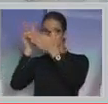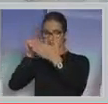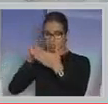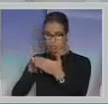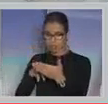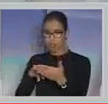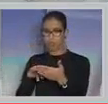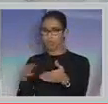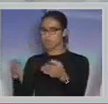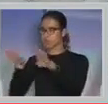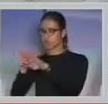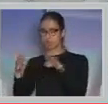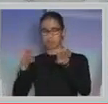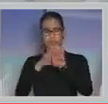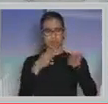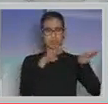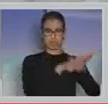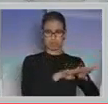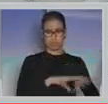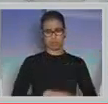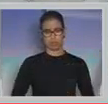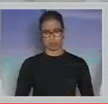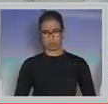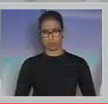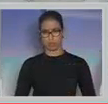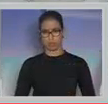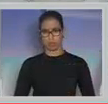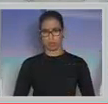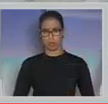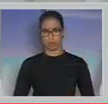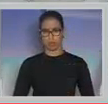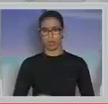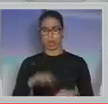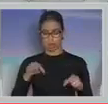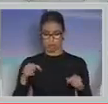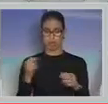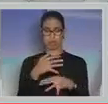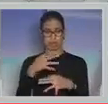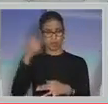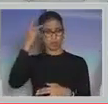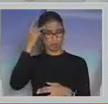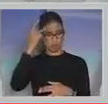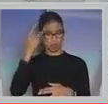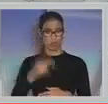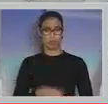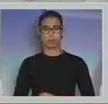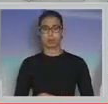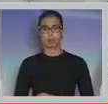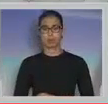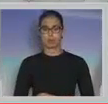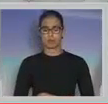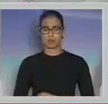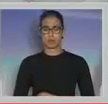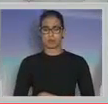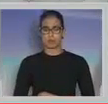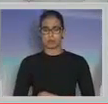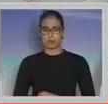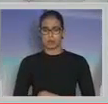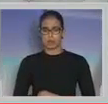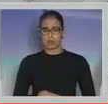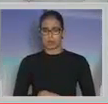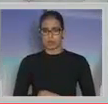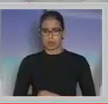desmontadas da rede de educação infantil na cidade de São Paulo em nome do